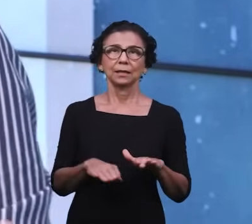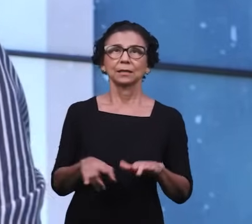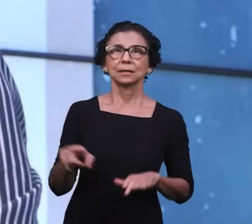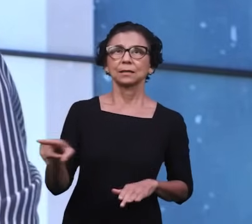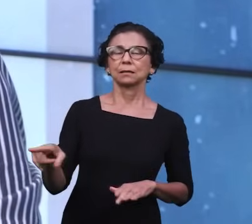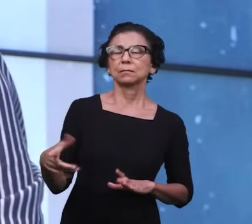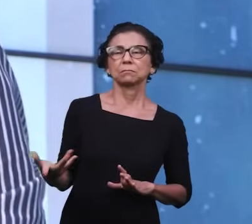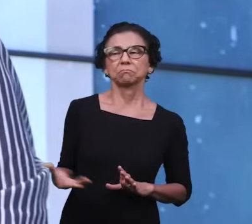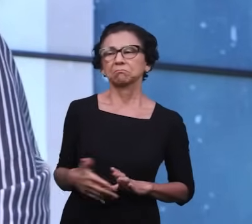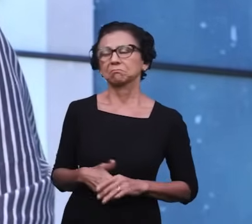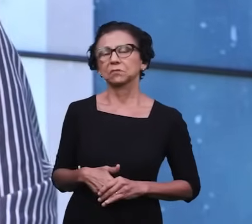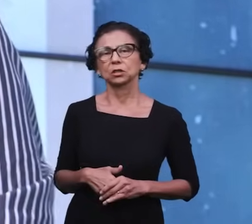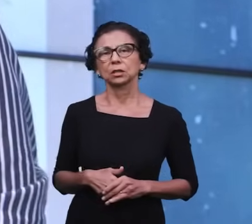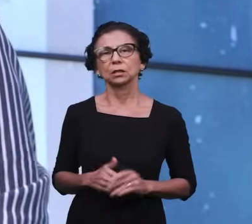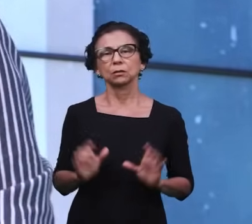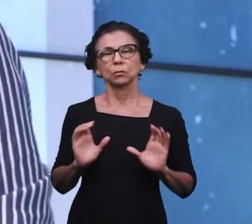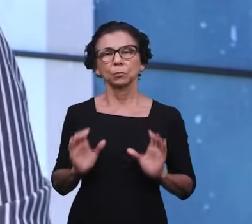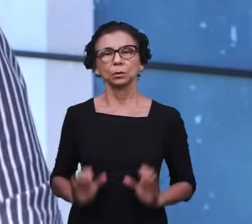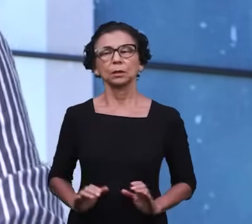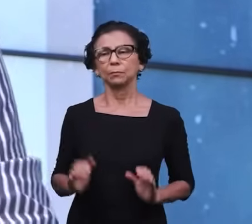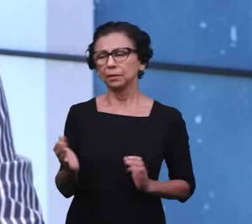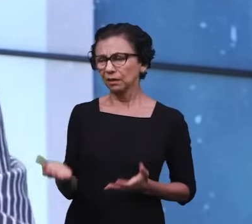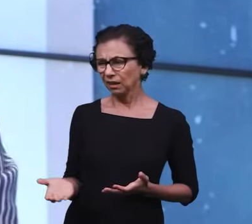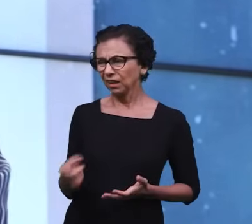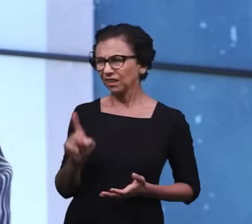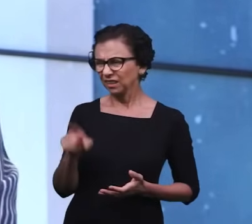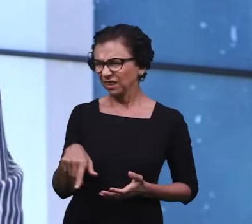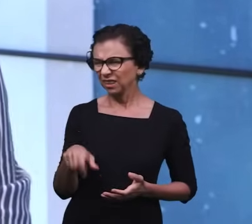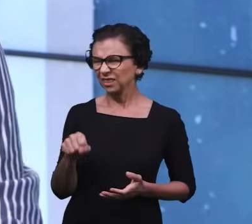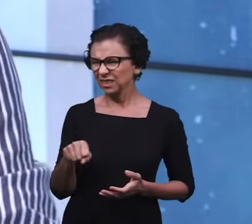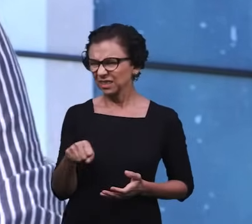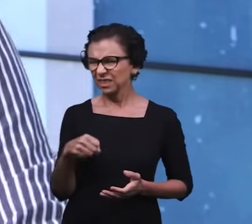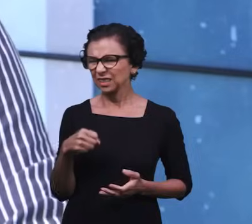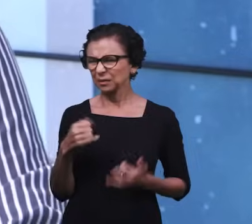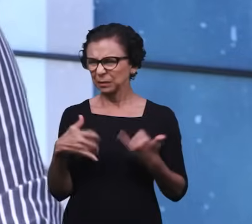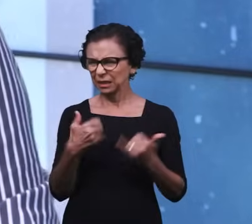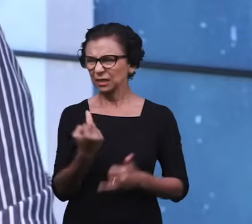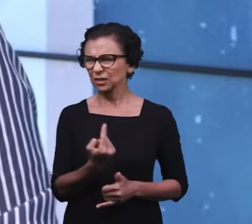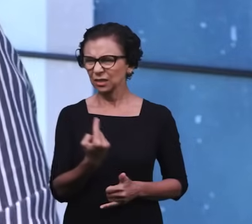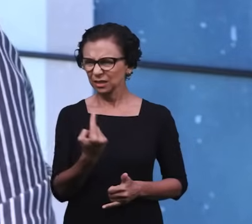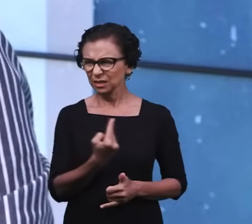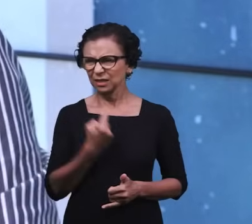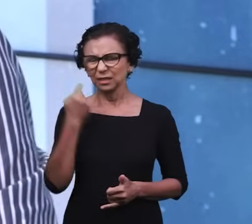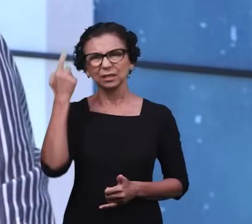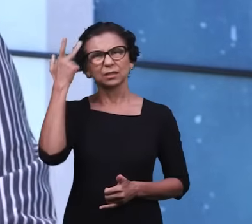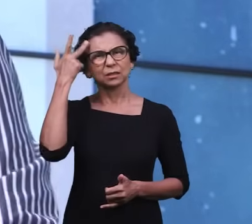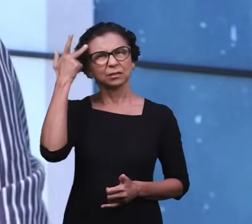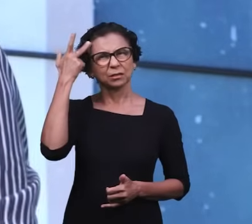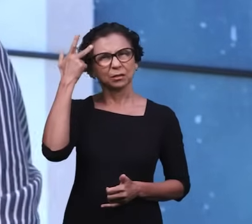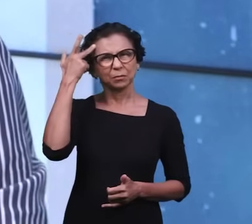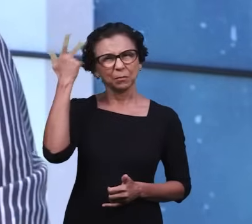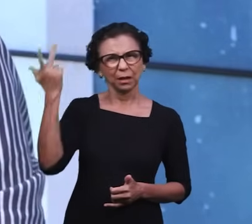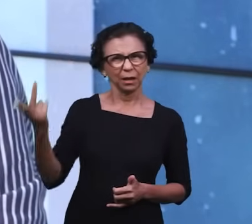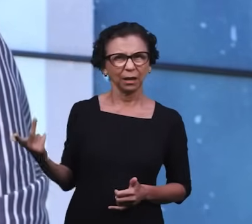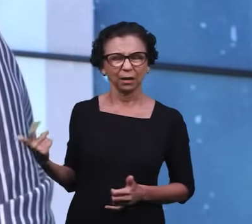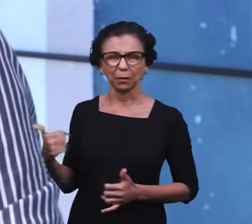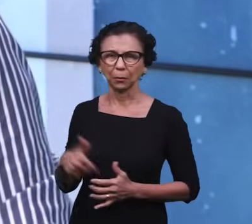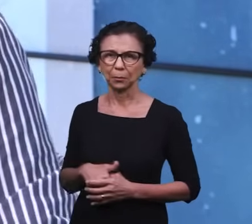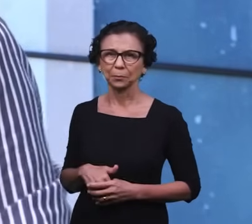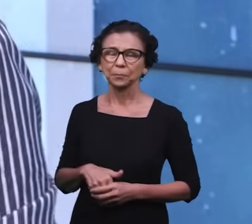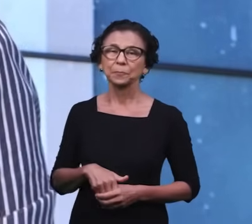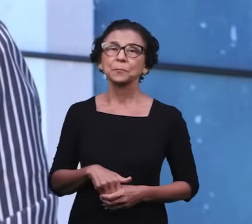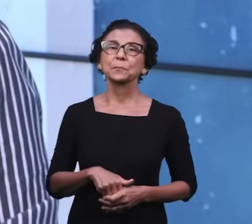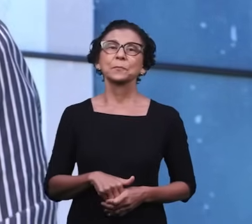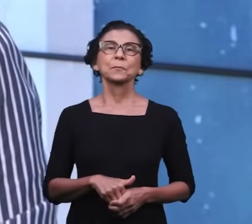fala, normal. As crianças gostam de brincar mais sozinhas. Então, isso tudo você vai, quando é novinho,